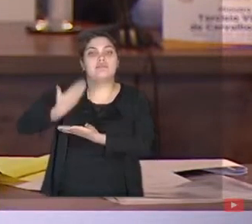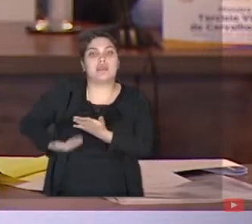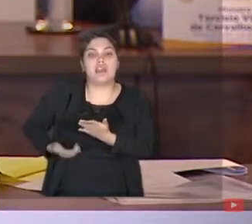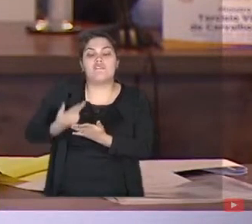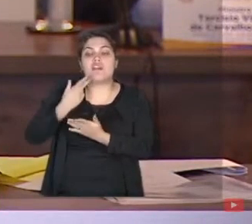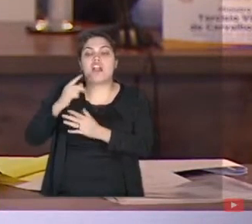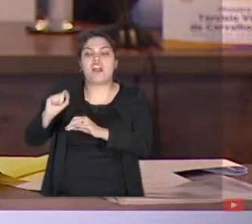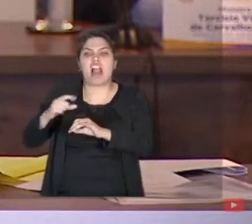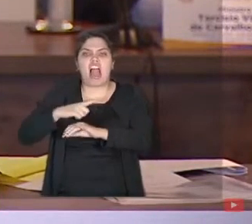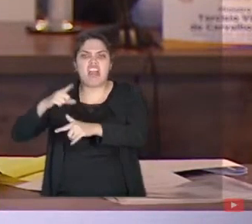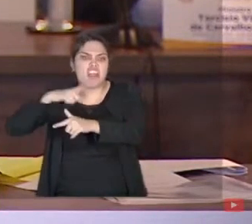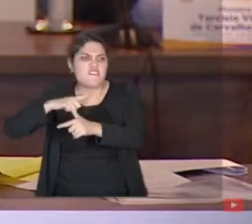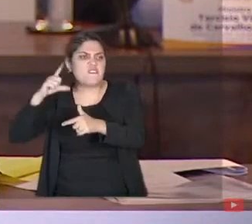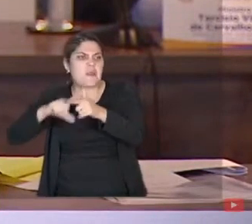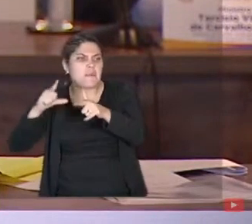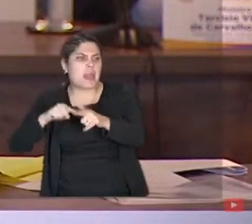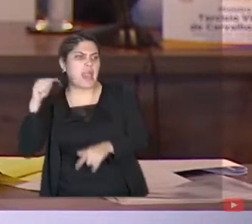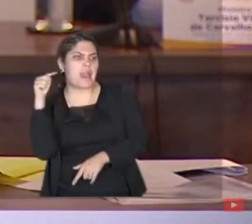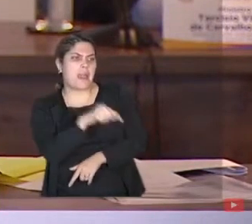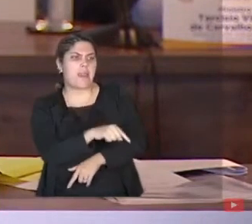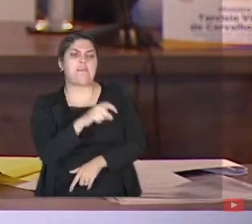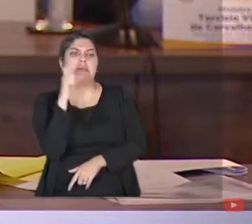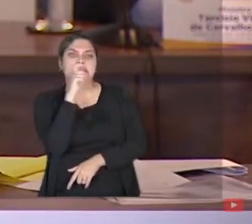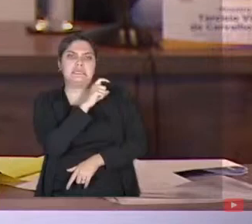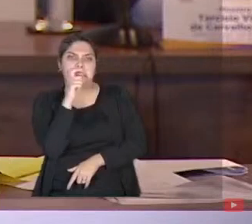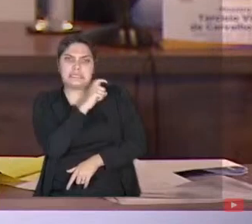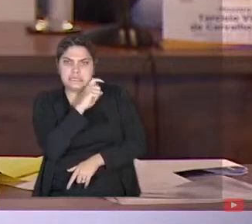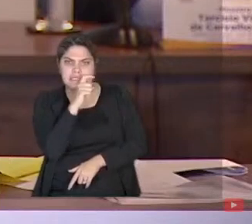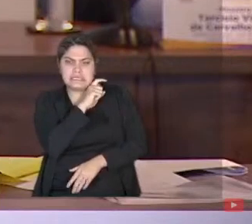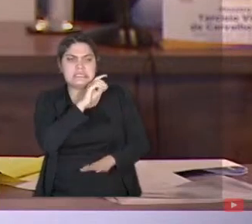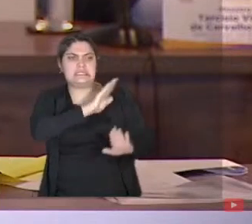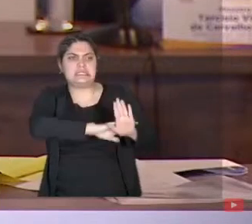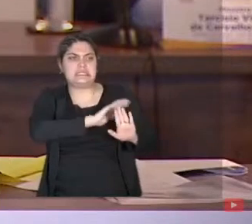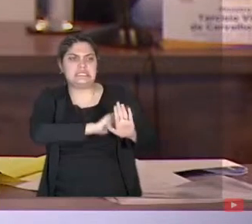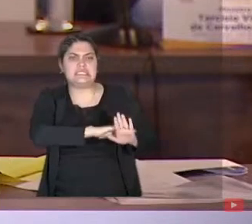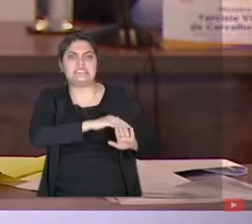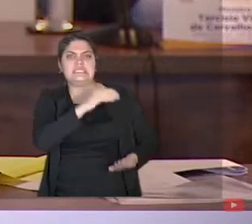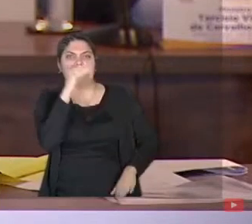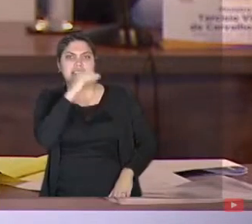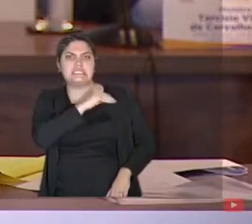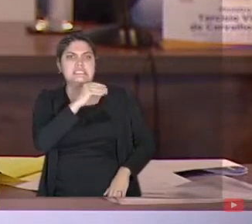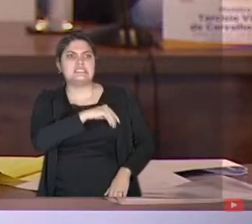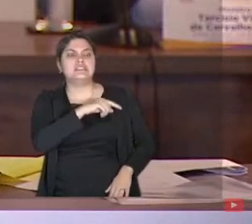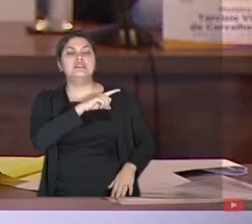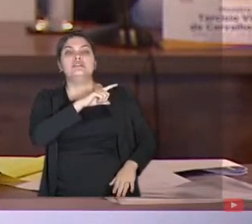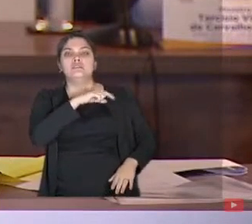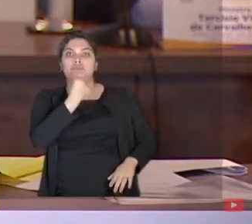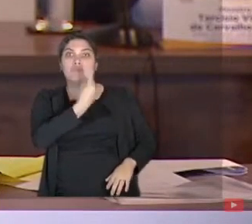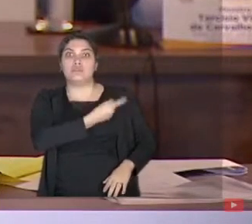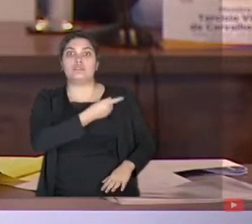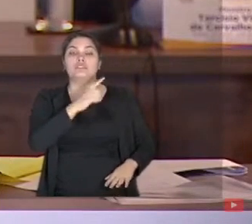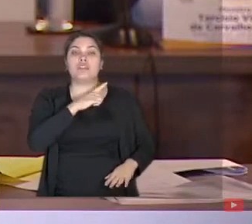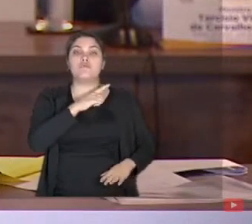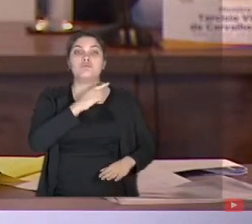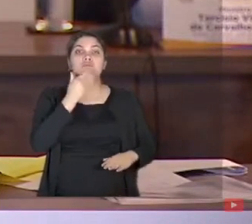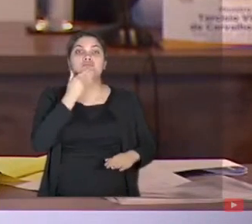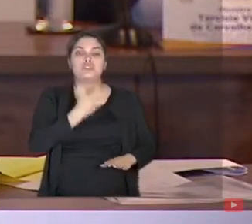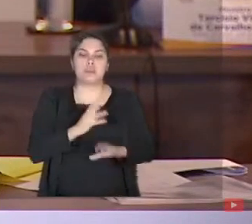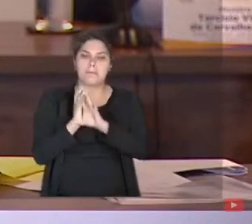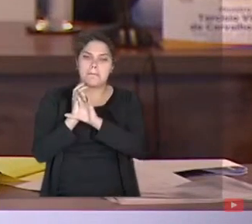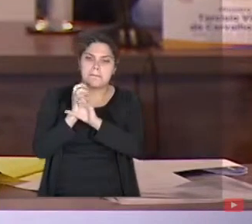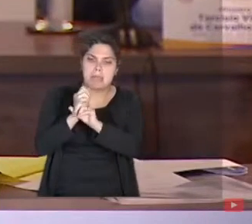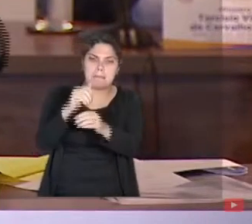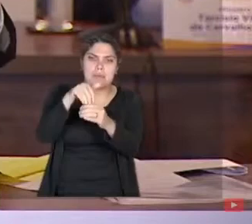dizem que houve um problema, que houve uma fraude, e aí nós íamos ter um pedido de conferência